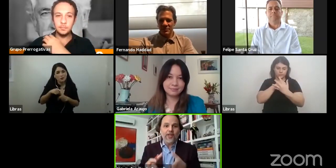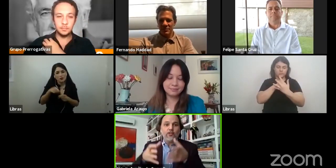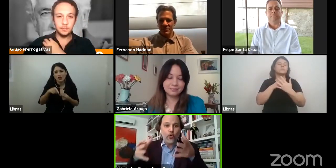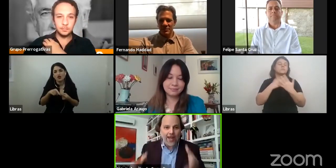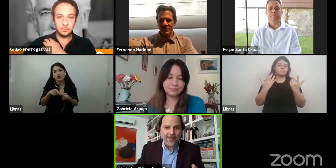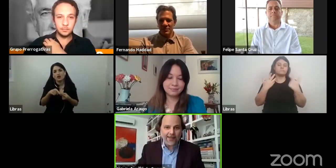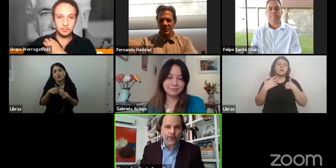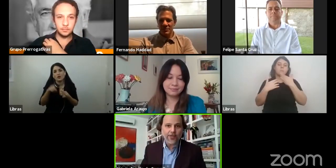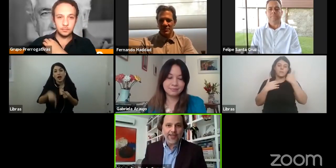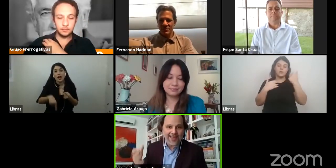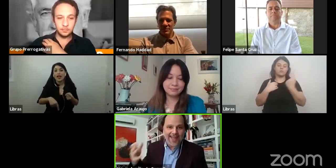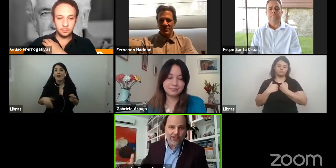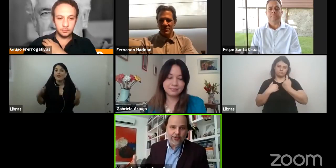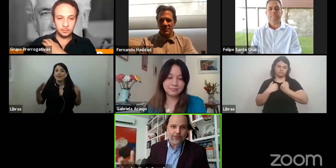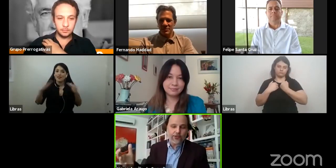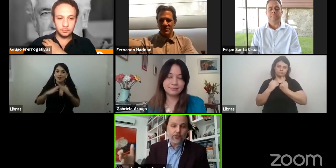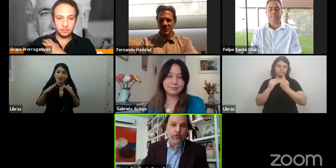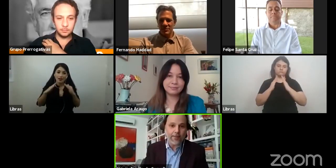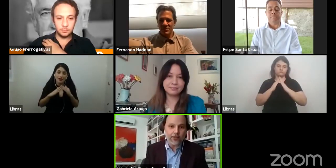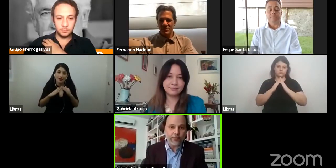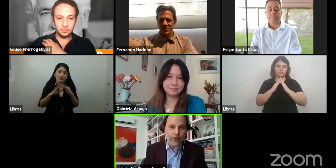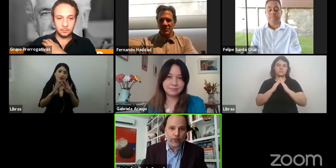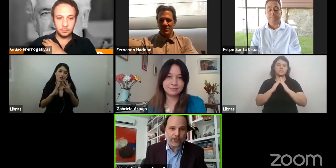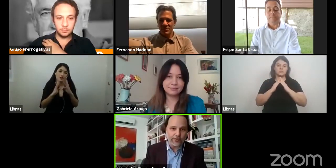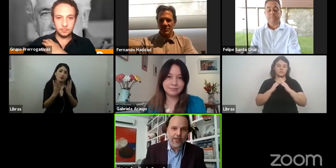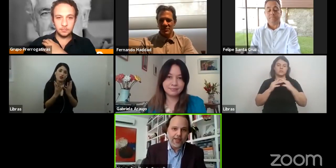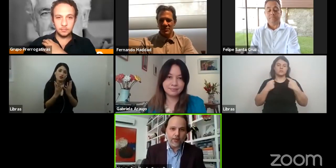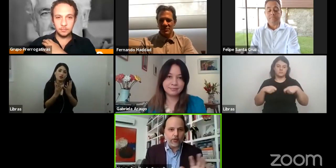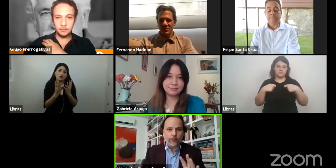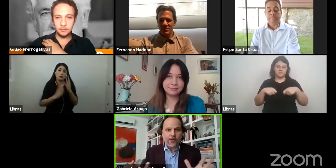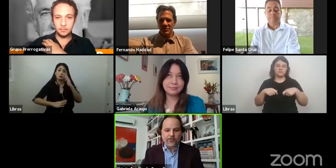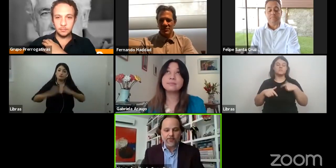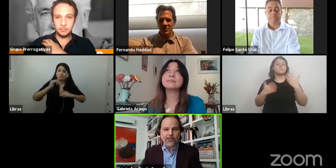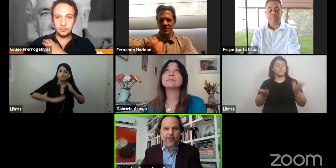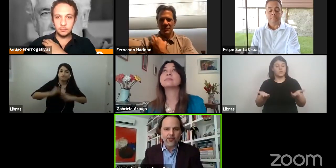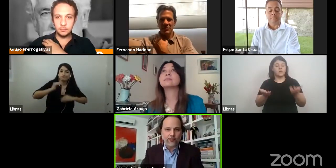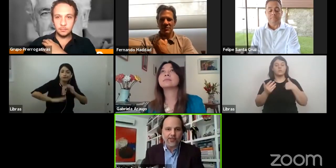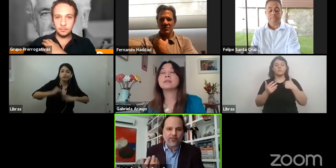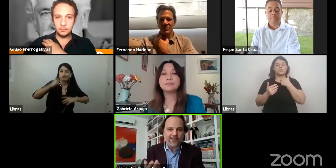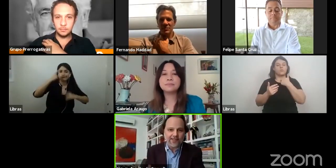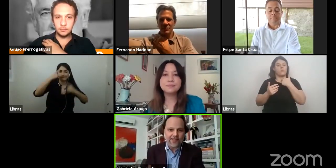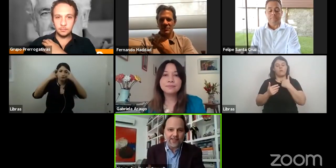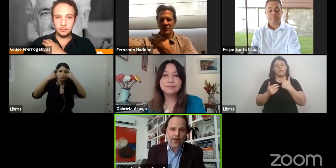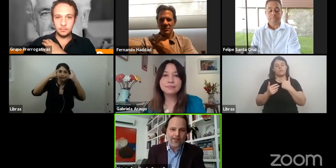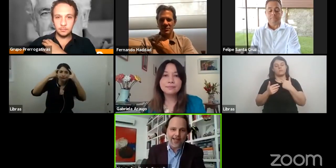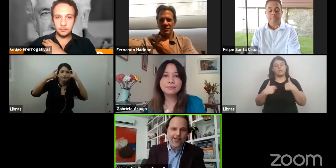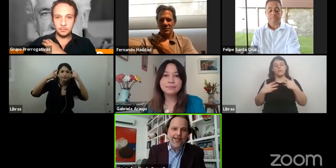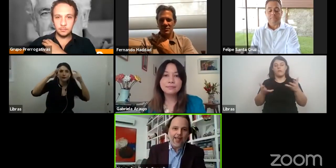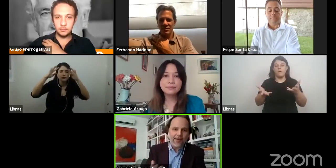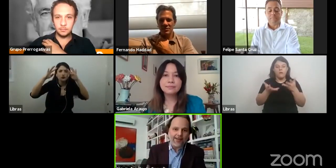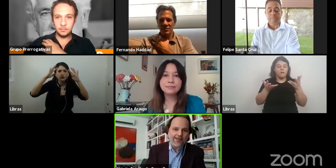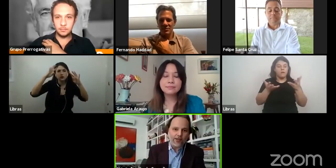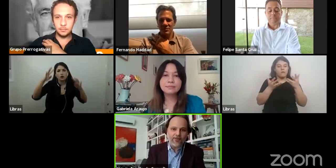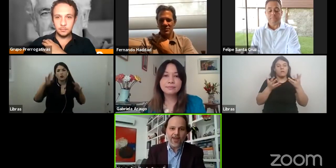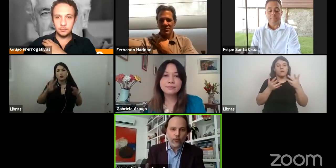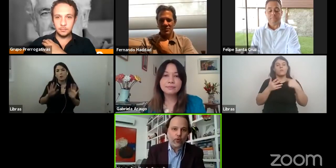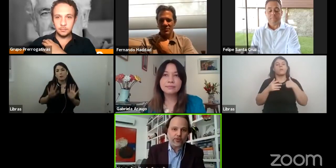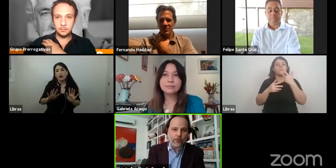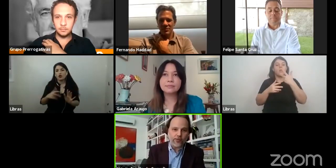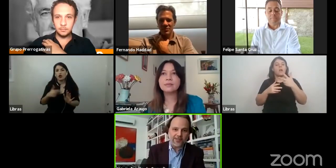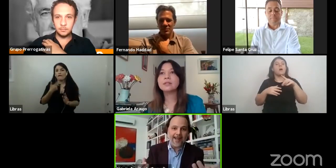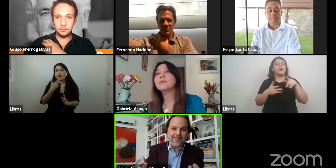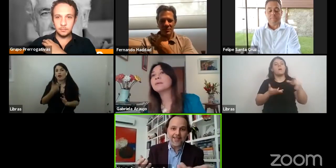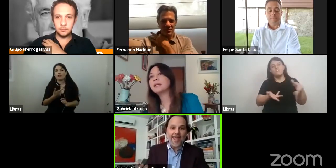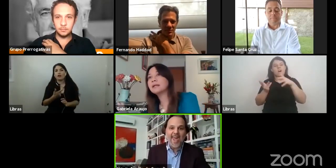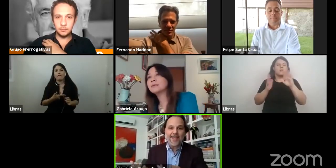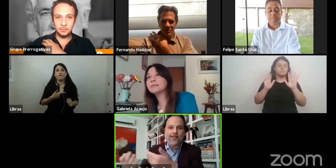um isolamento criativo e um isolamento produtivo. Então, nós não vamos, evidentemente, não temos essa institucionalidade, ter a pretensão de falar uma ou